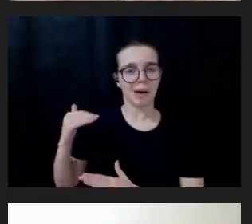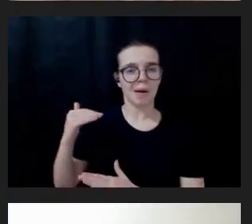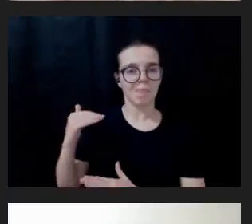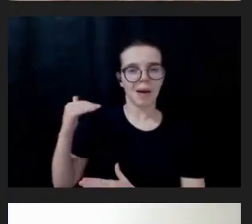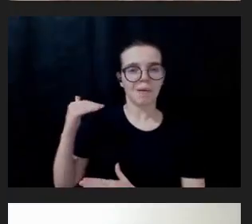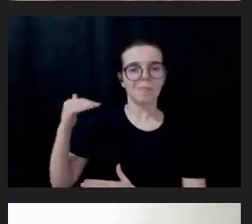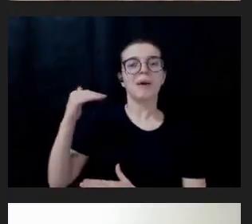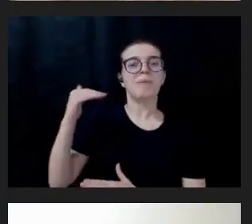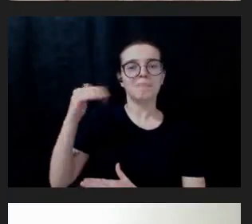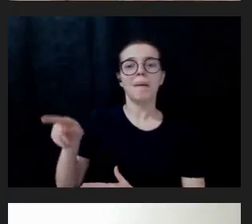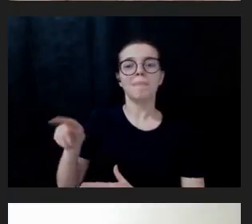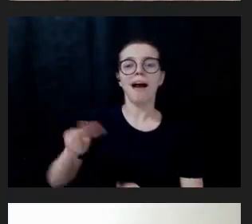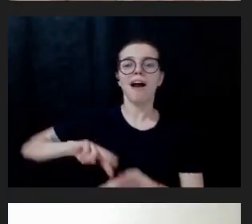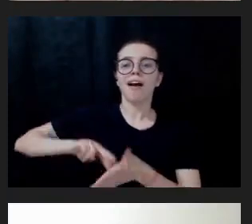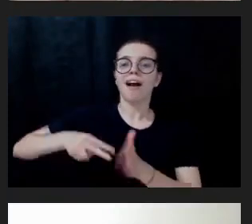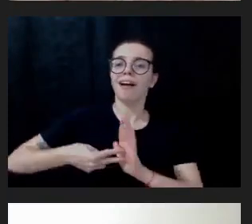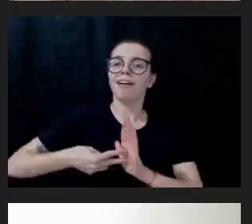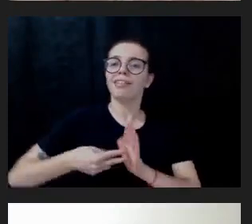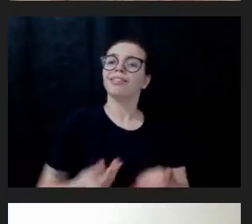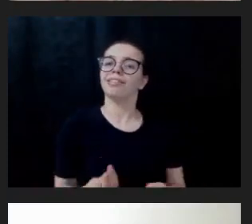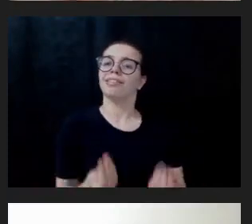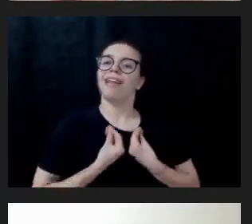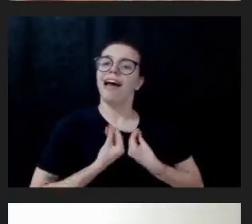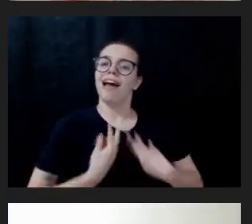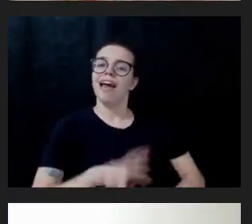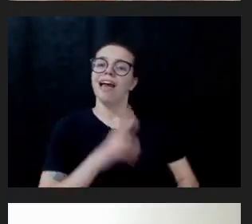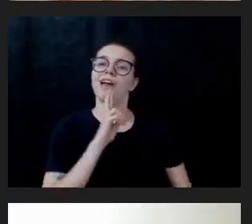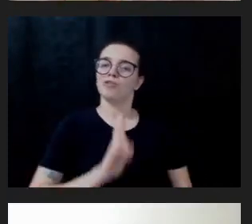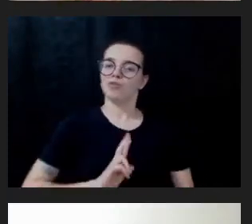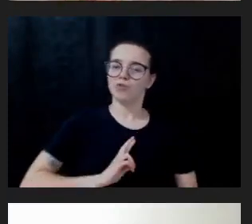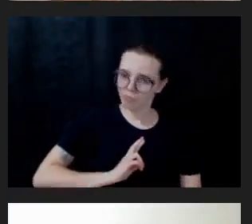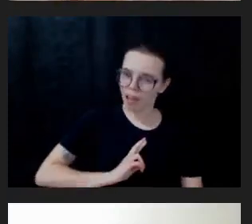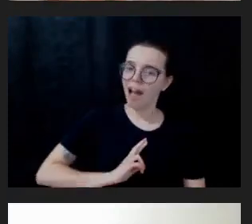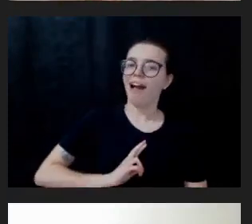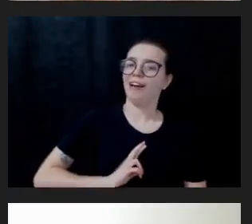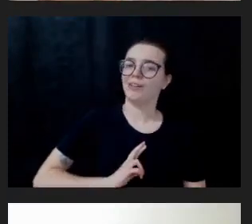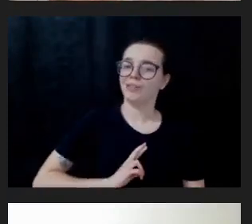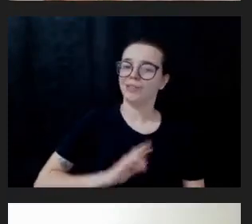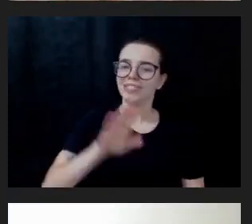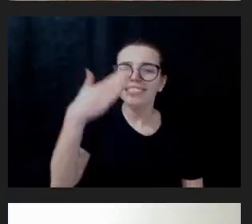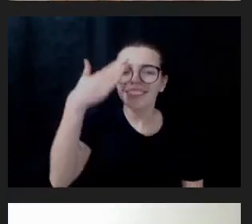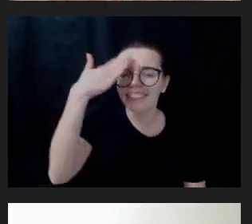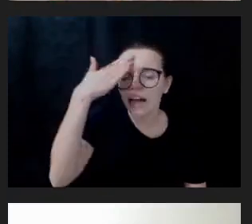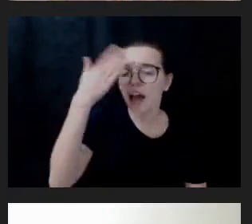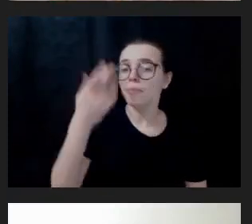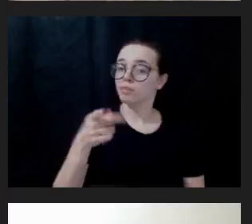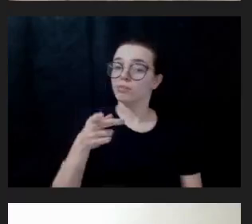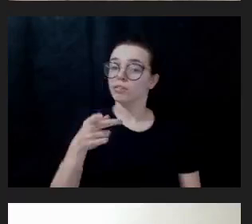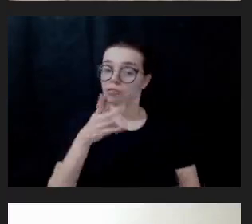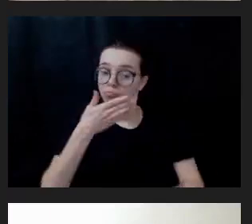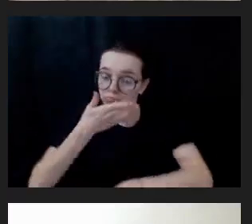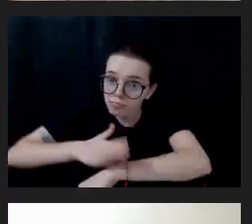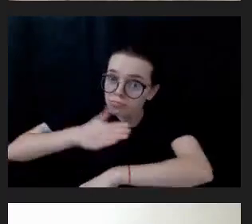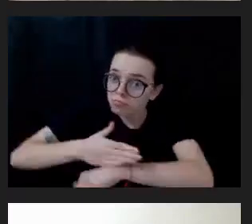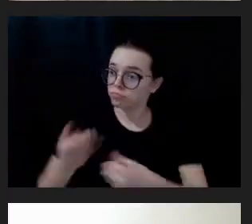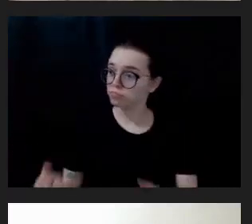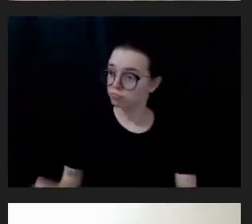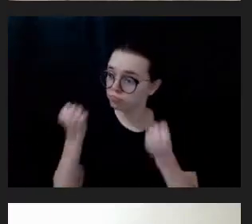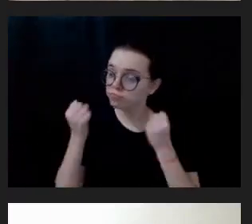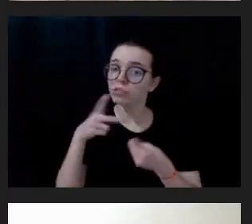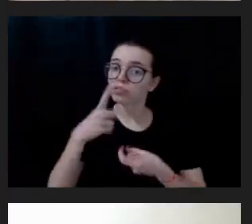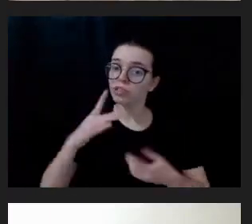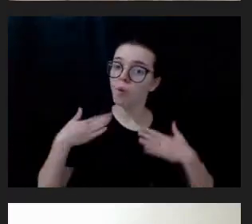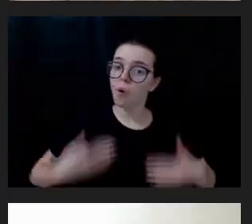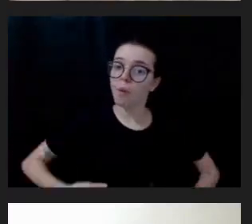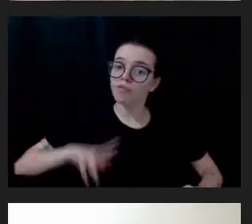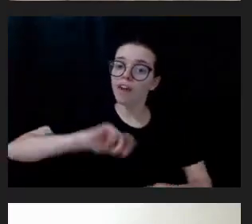moderado e os exercícios de força, né? A gente sabe, conforme você vai treinando, seu organismo vai se adaptando, né?